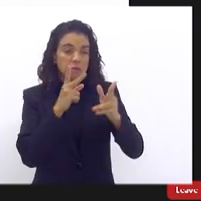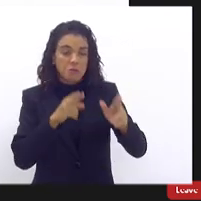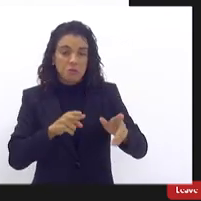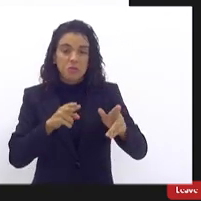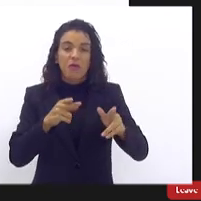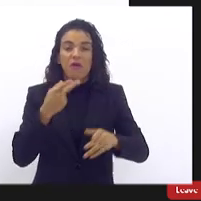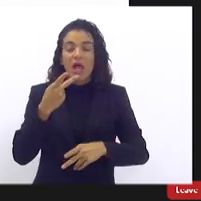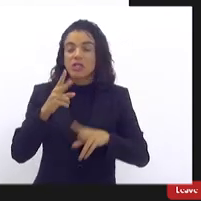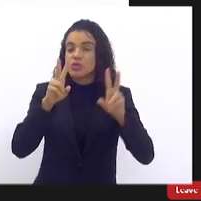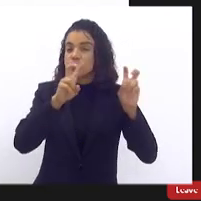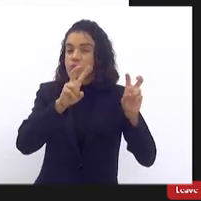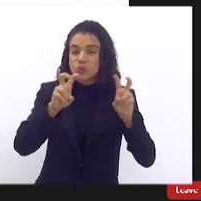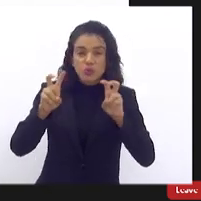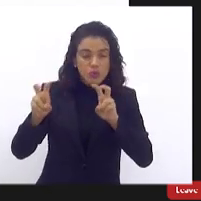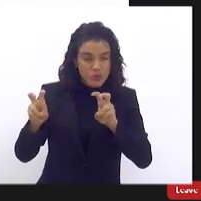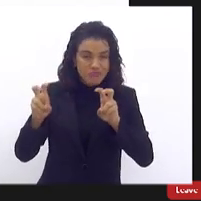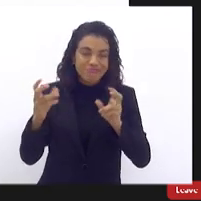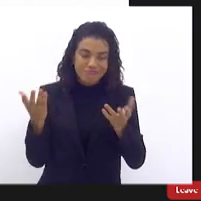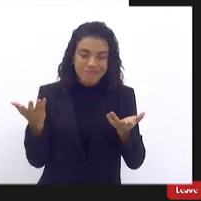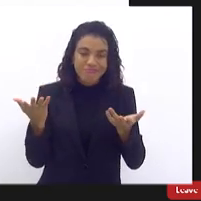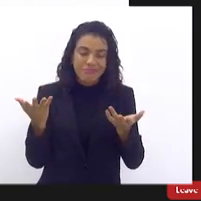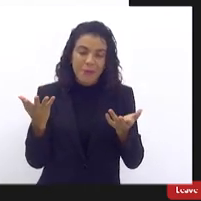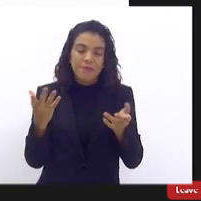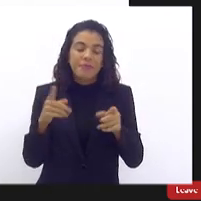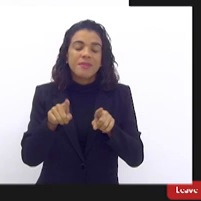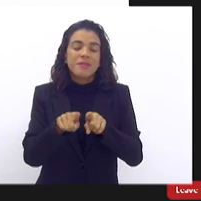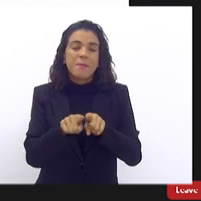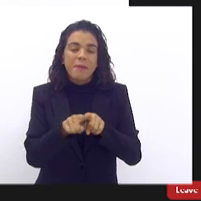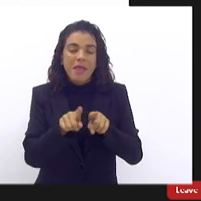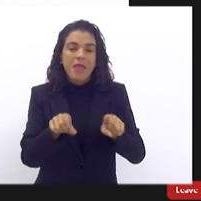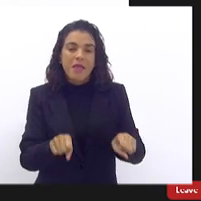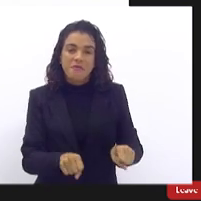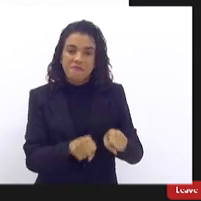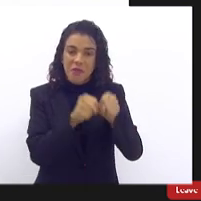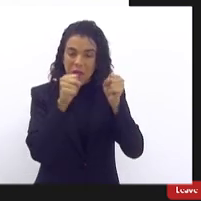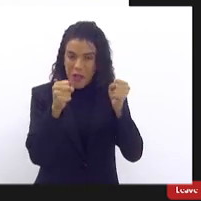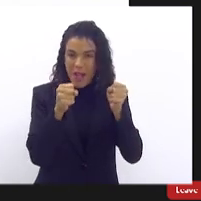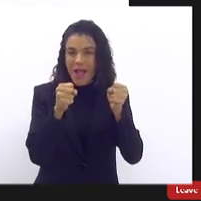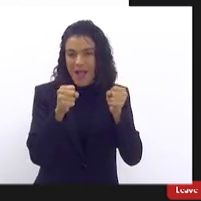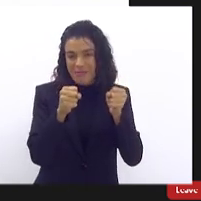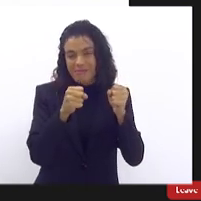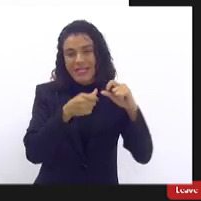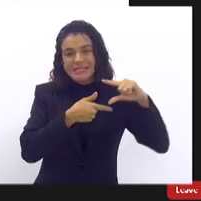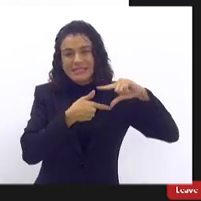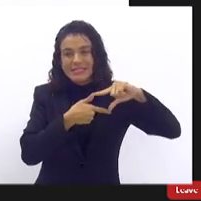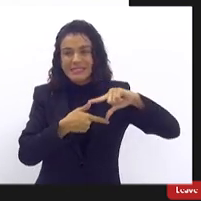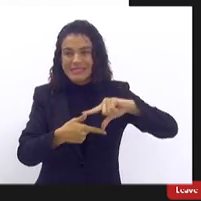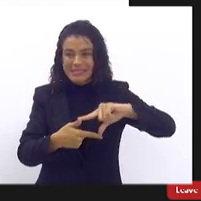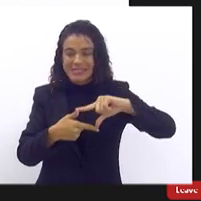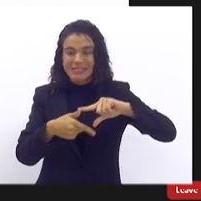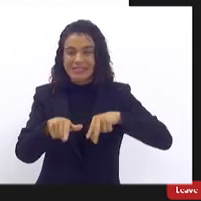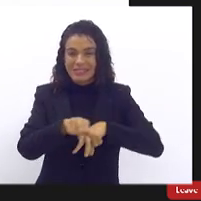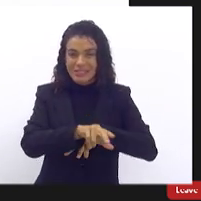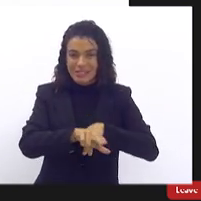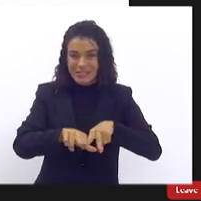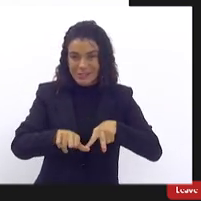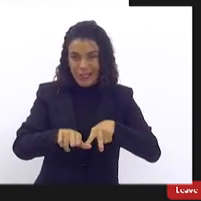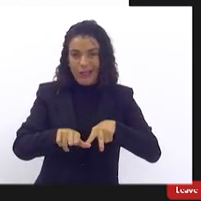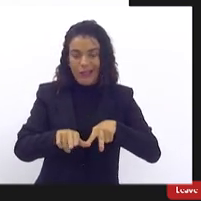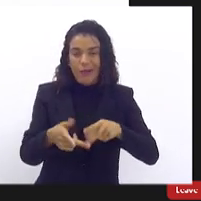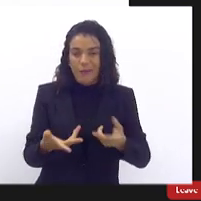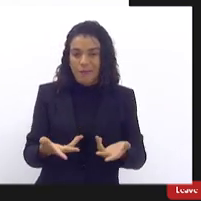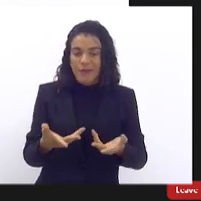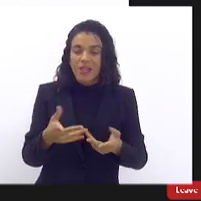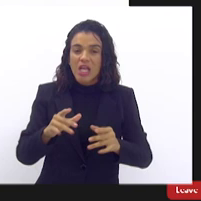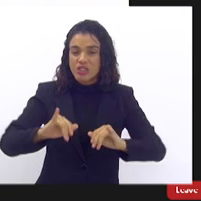de alguns assuntos, se você violar essas normativas tradicionais de gênero, né? Então, o efeito vai para muito além de